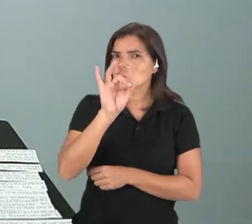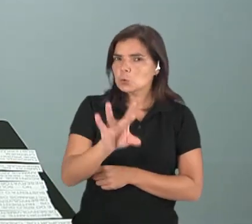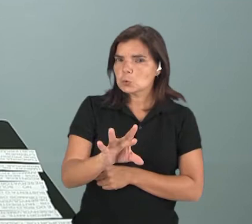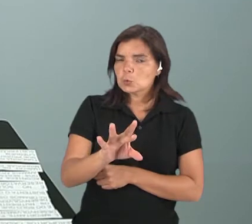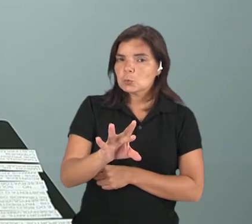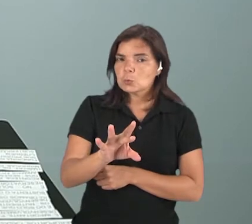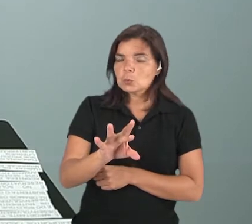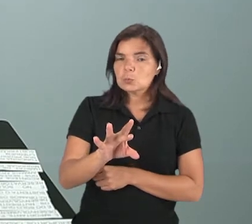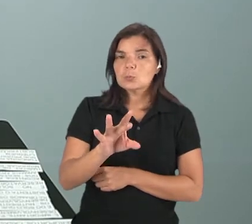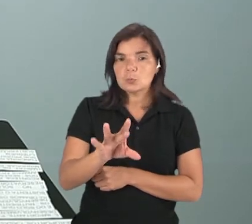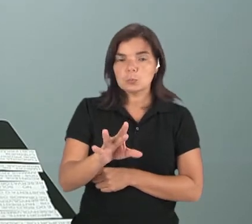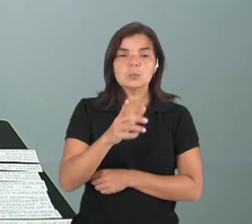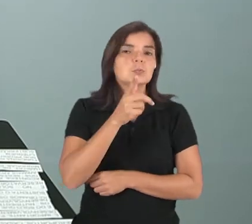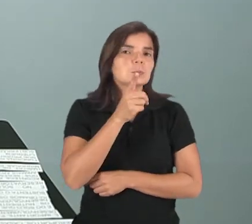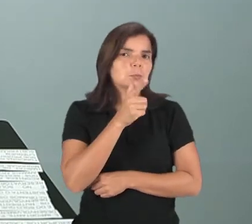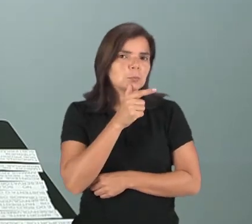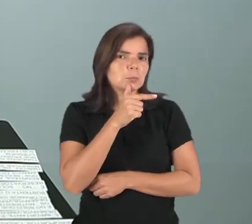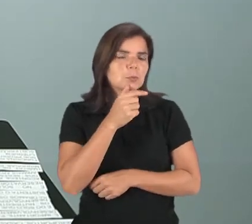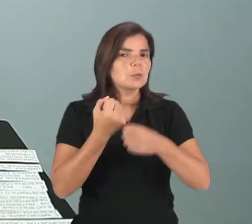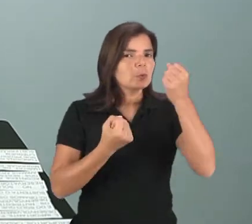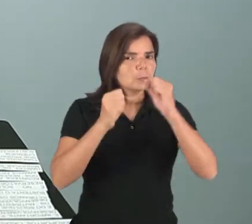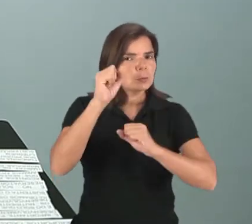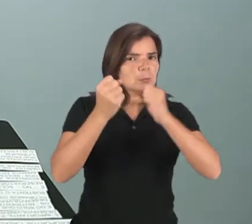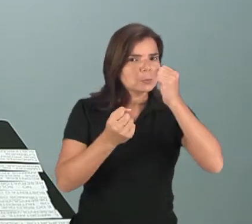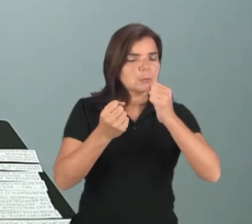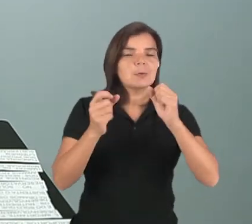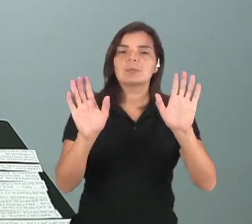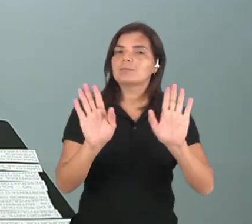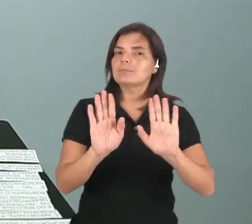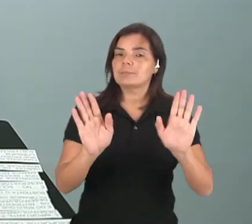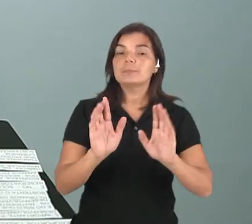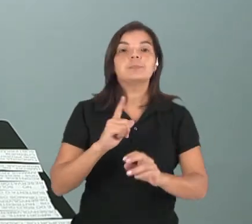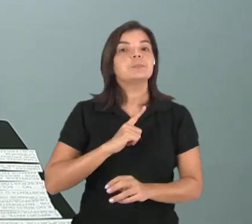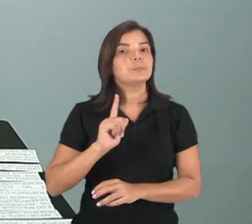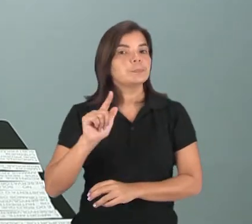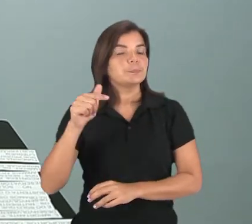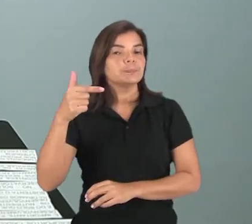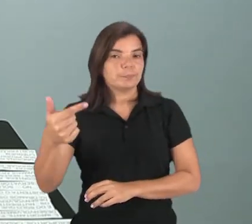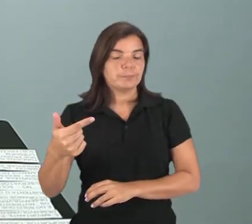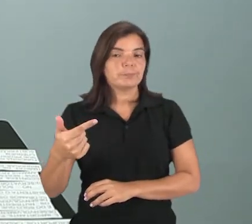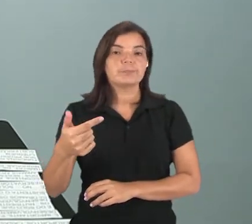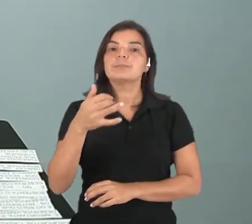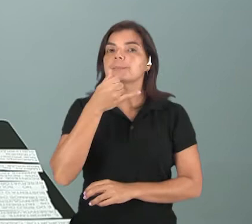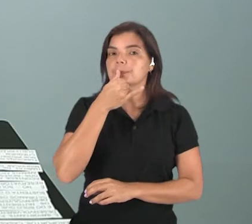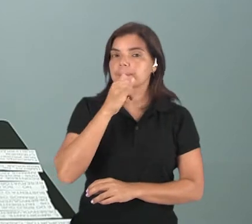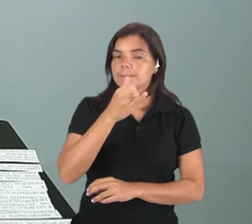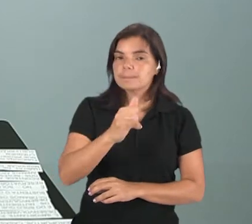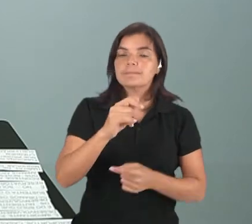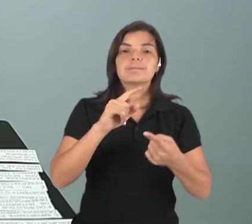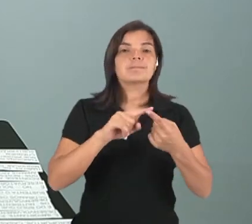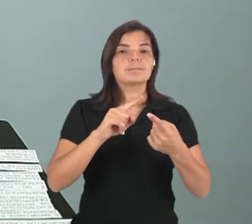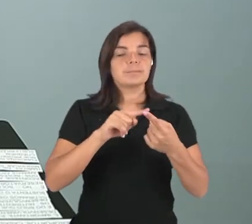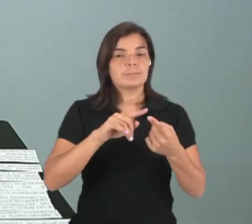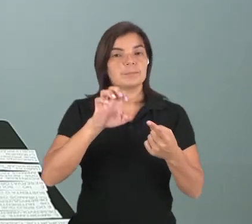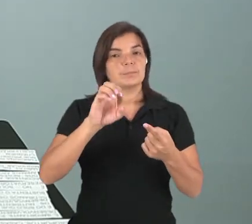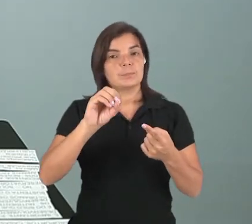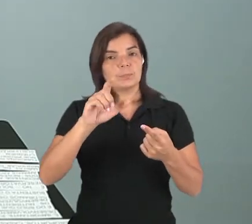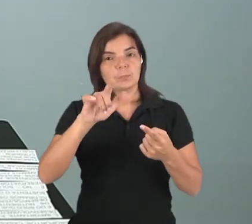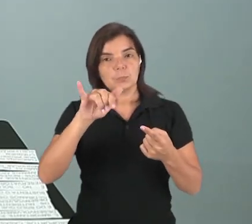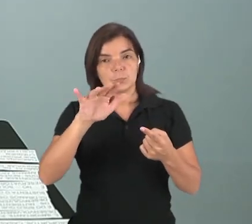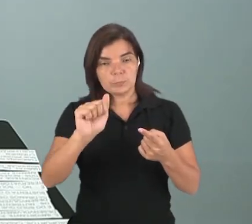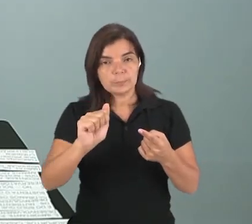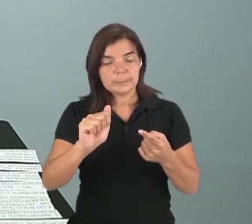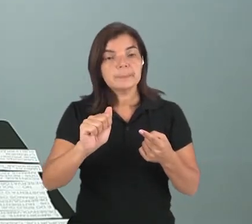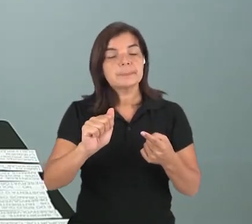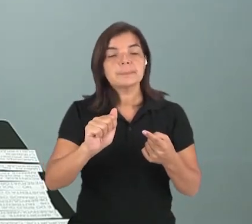da produção, né, através das usinas hidrelétricas? Não, também existe outras formas de energia. Tem a energia eólica, que